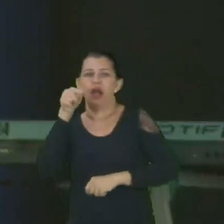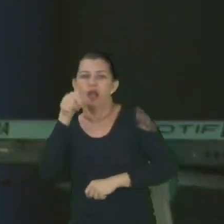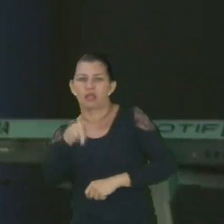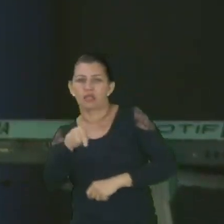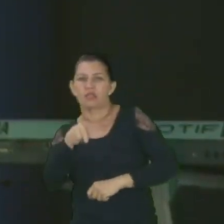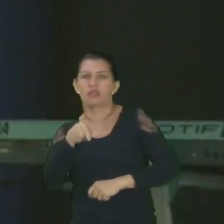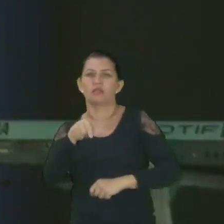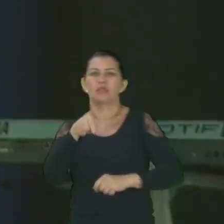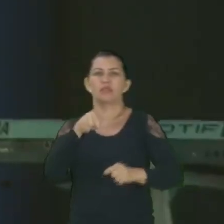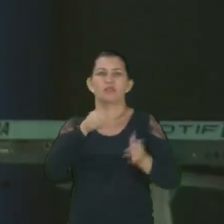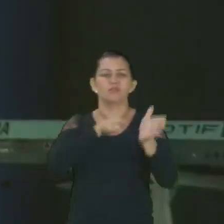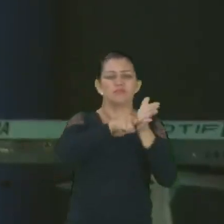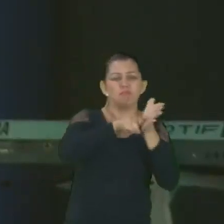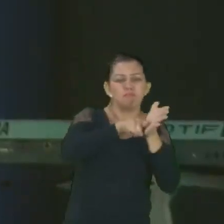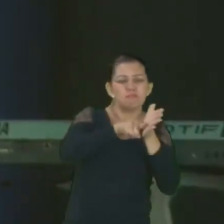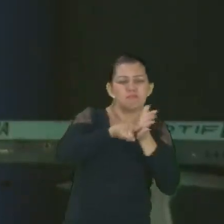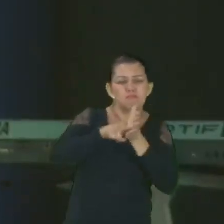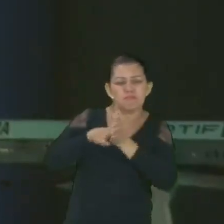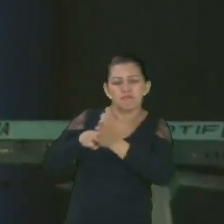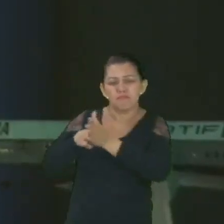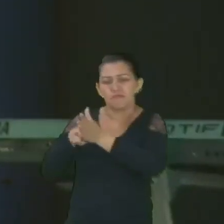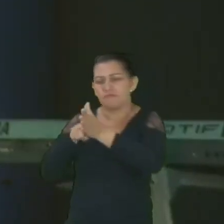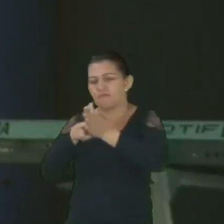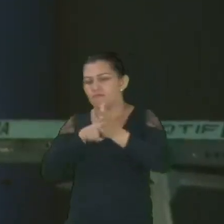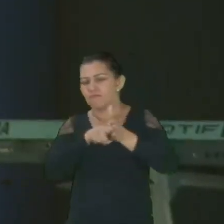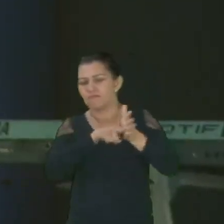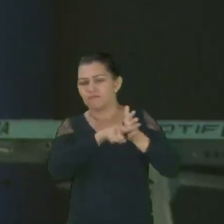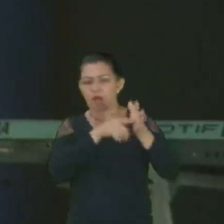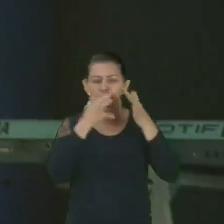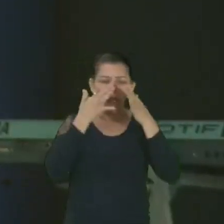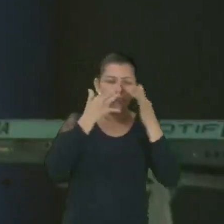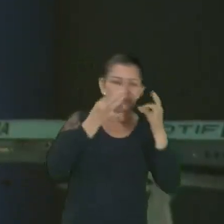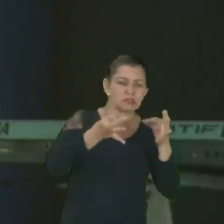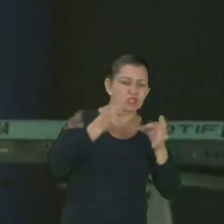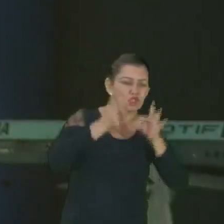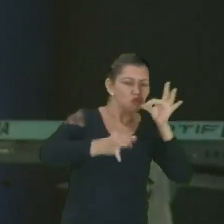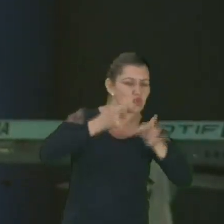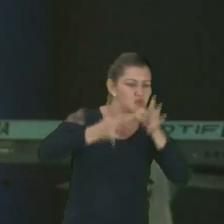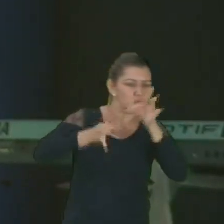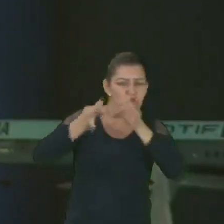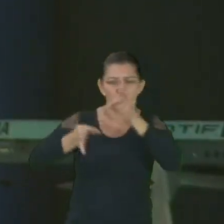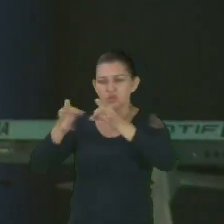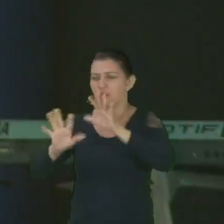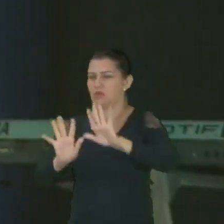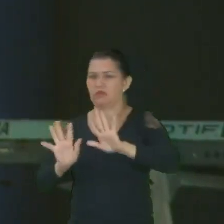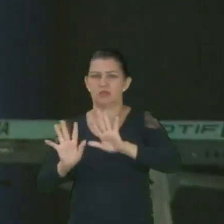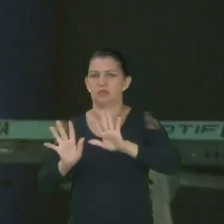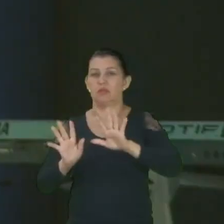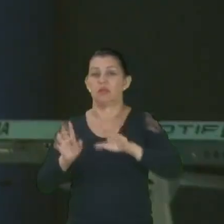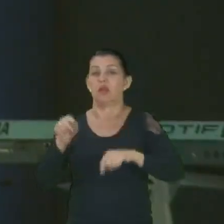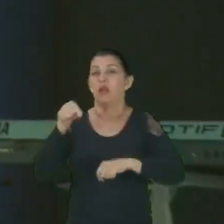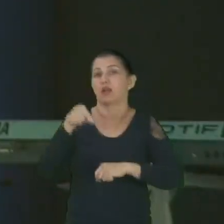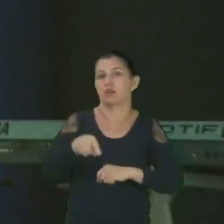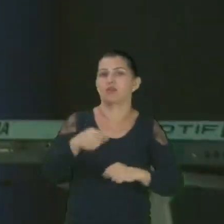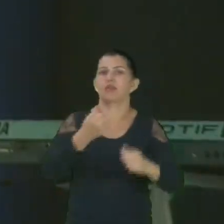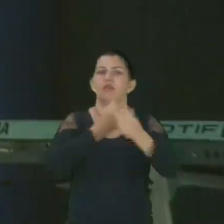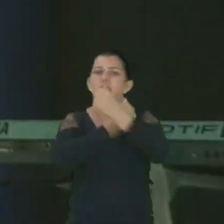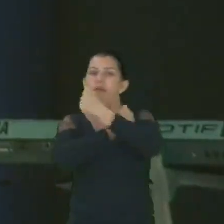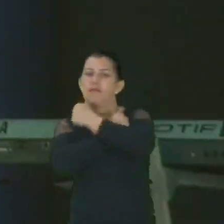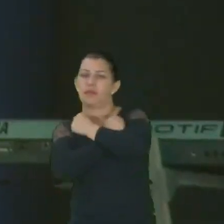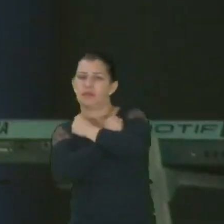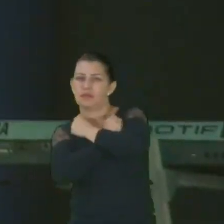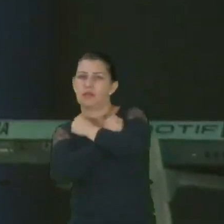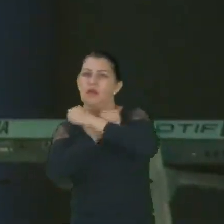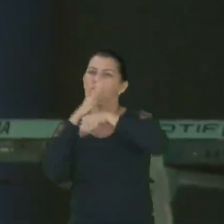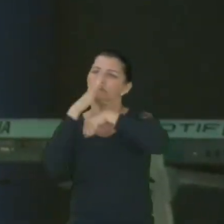nem descartar ninguém. Aqui é o lugar de abraçar, de perdoar, de